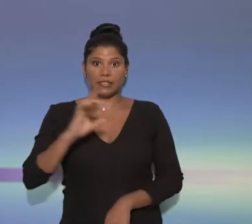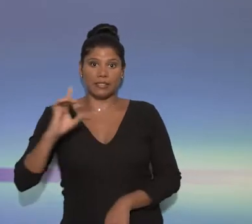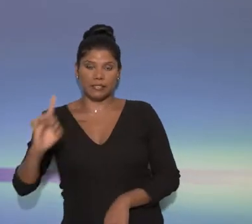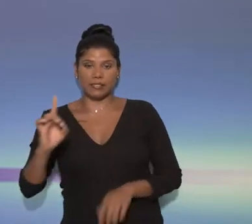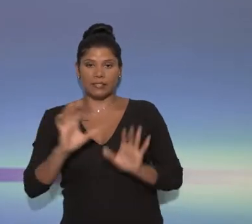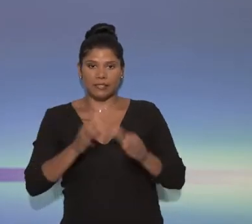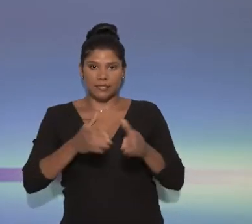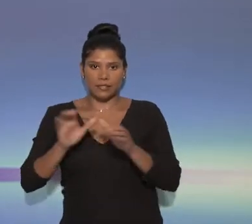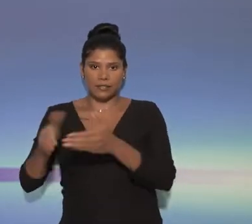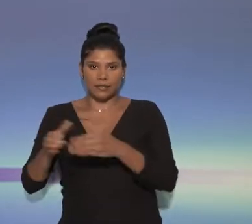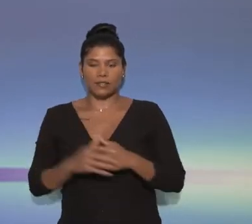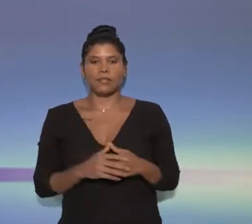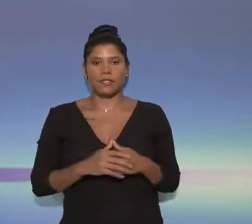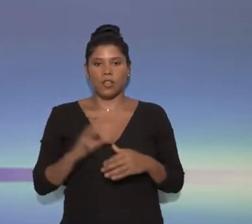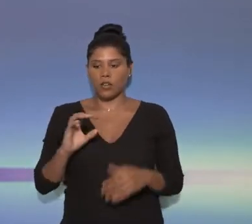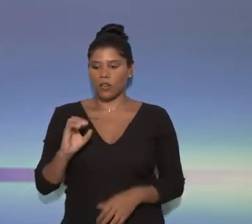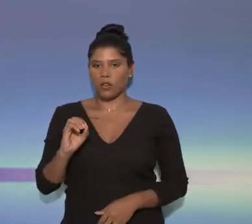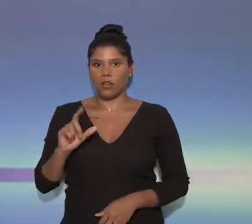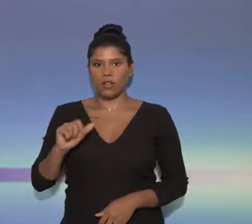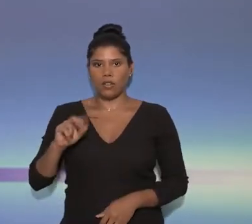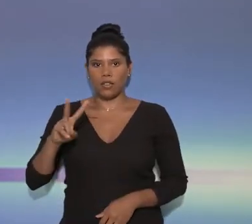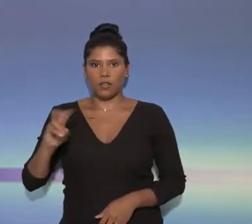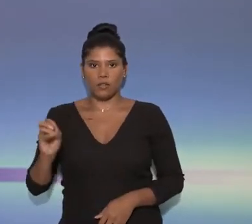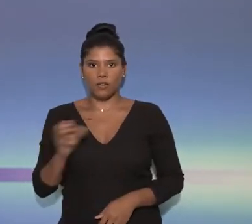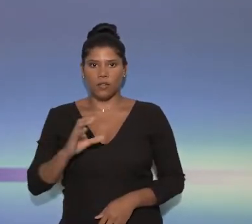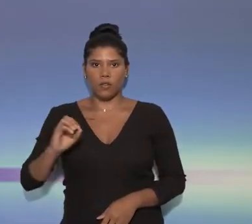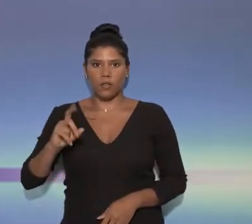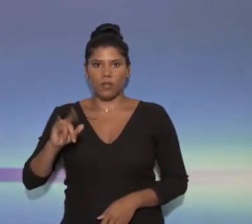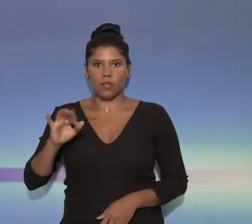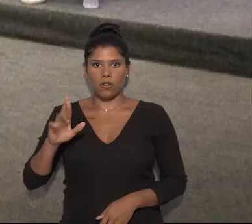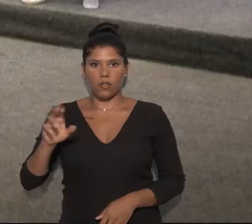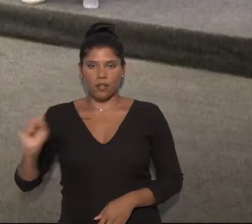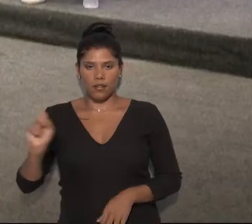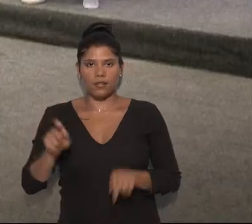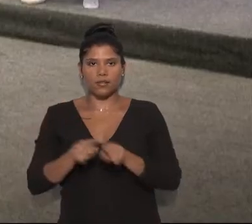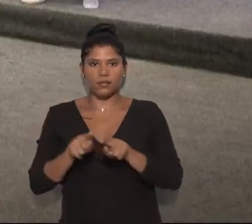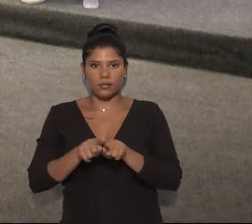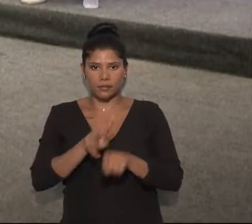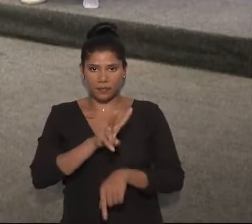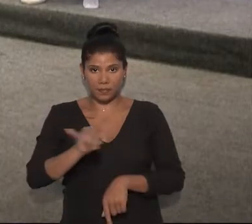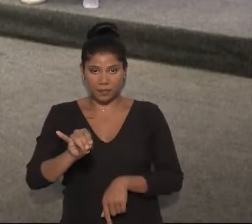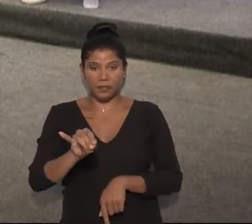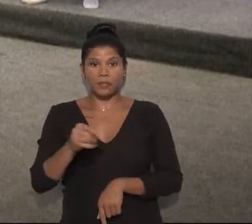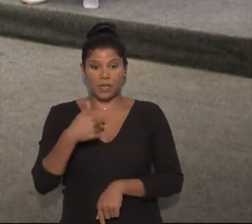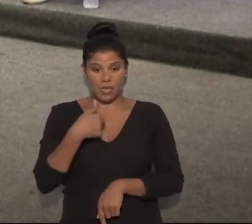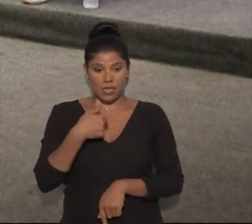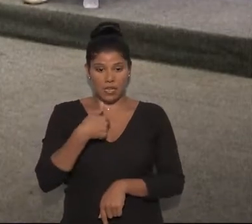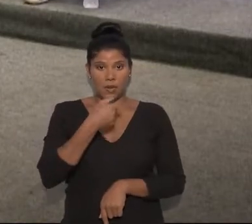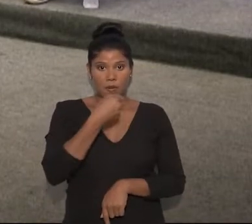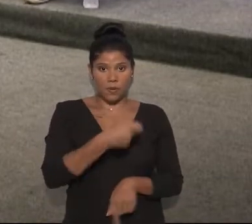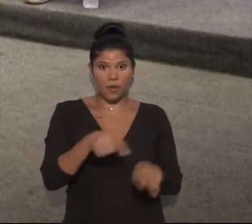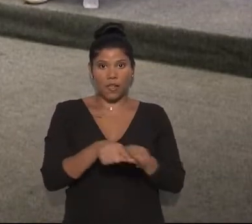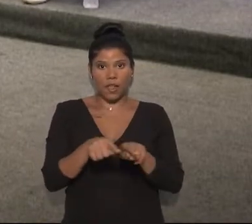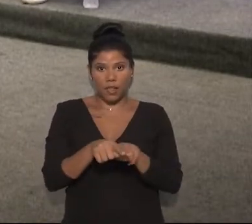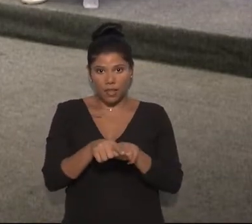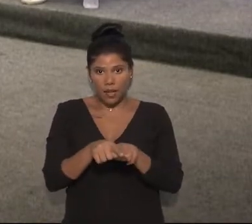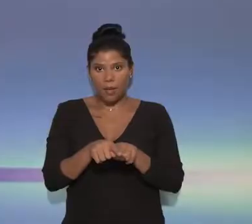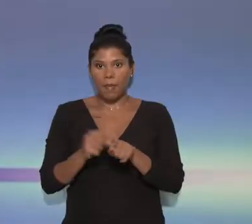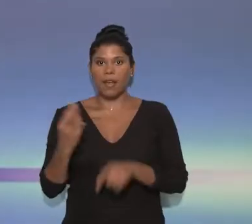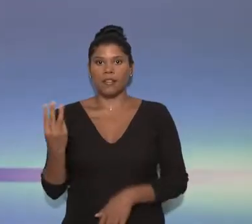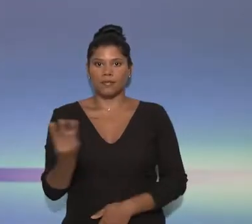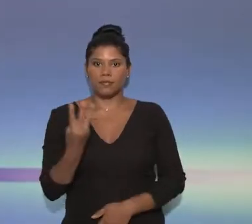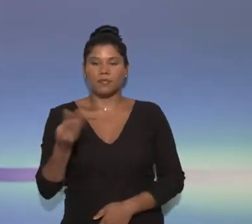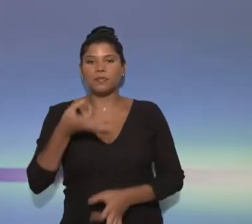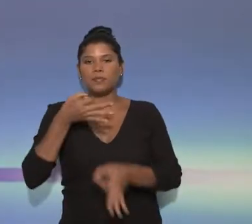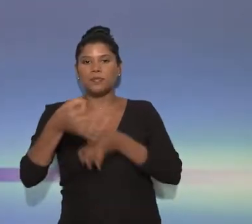professor Olavo Colares, tudo isso agora comigo, Ítalo Nunes, Fernando Graziani, Carlos Silva e Paulo César Norões.